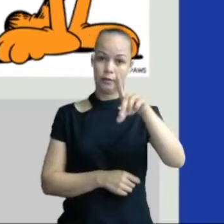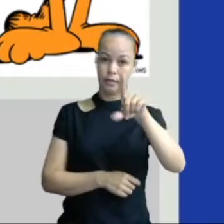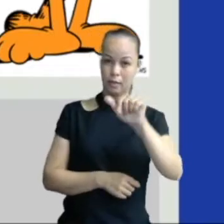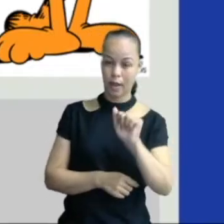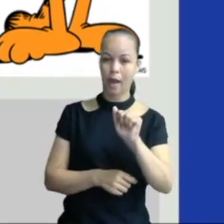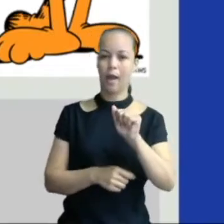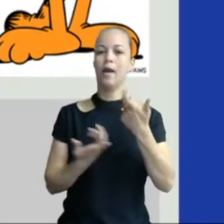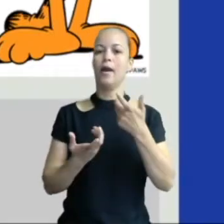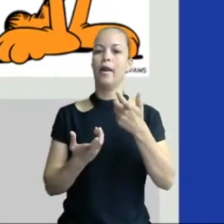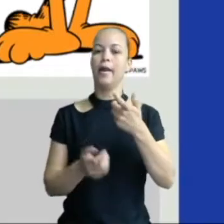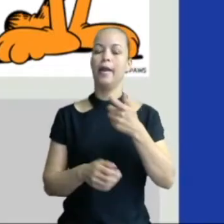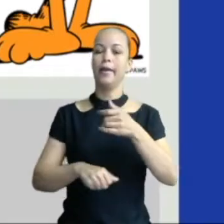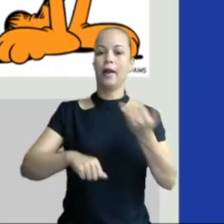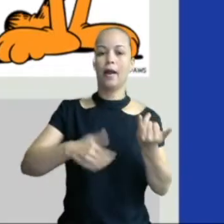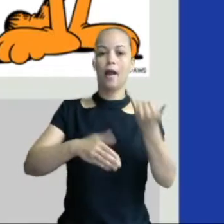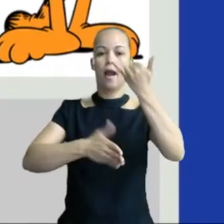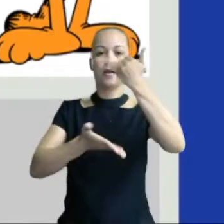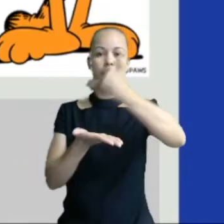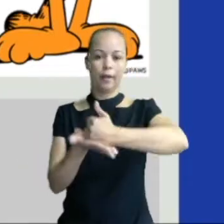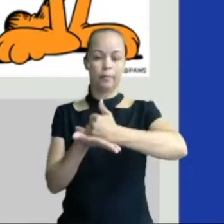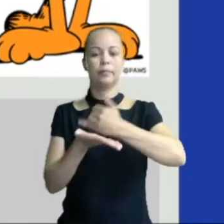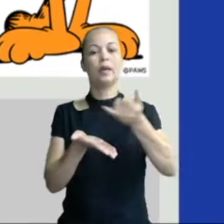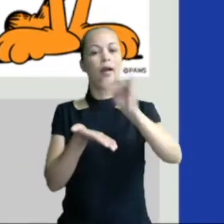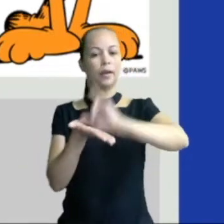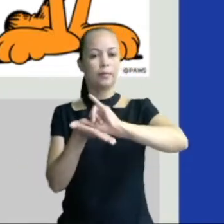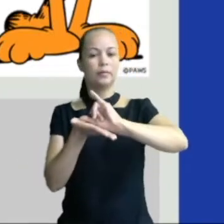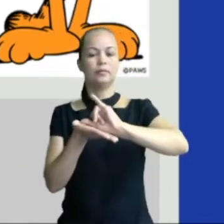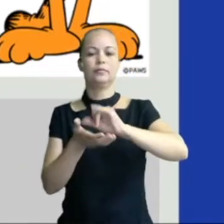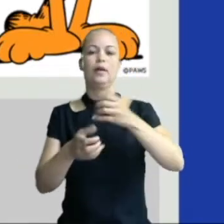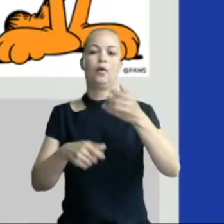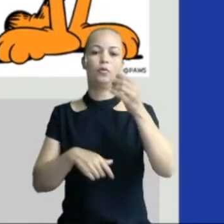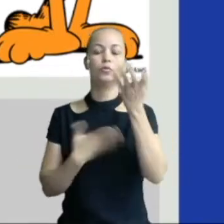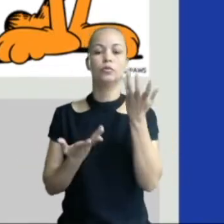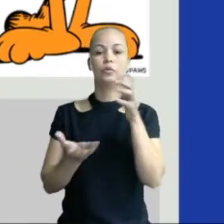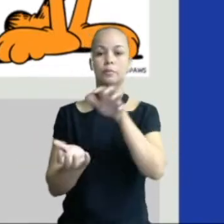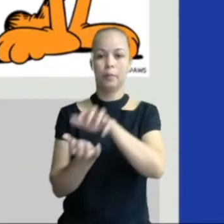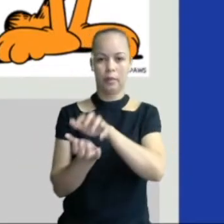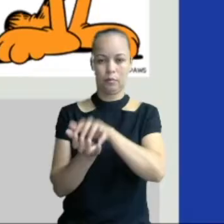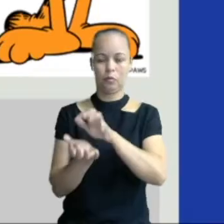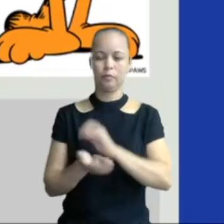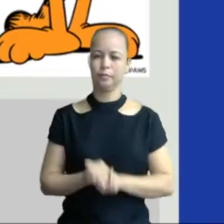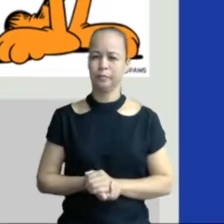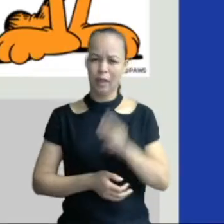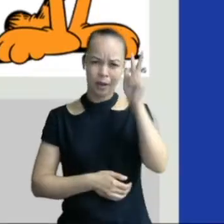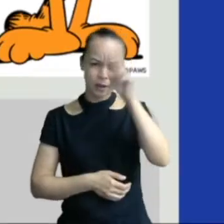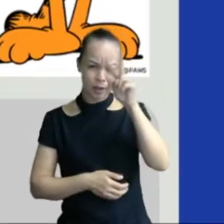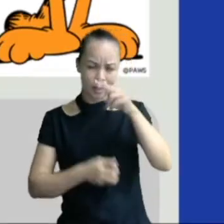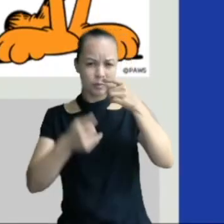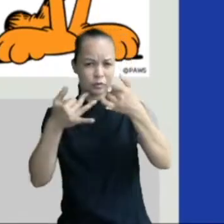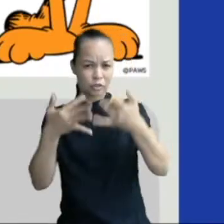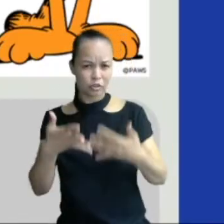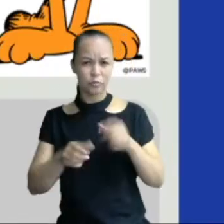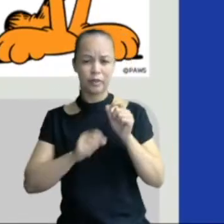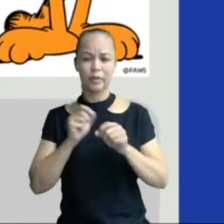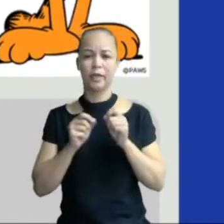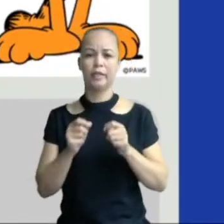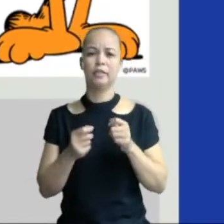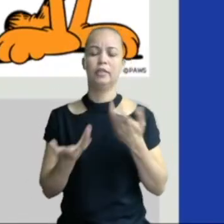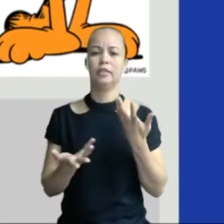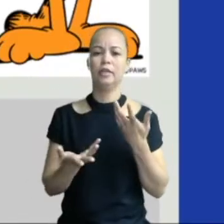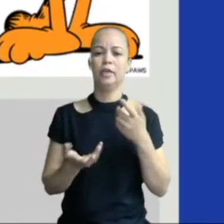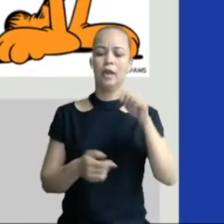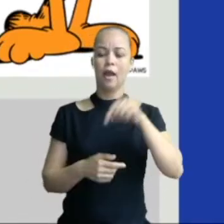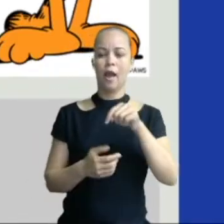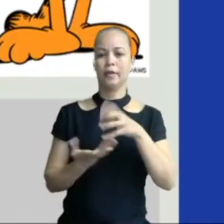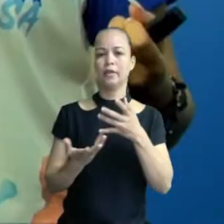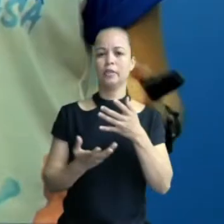com a Espanha e viesse embora para cá para invadir o Brasil? O Brasil era a fonte de renda mais lucrativa que tinha. A gente